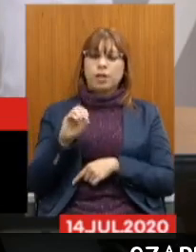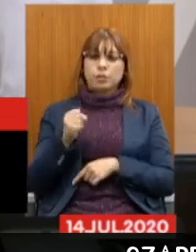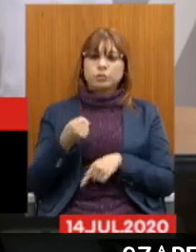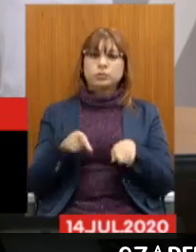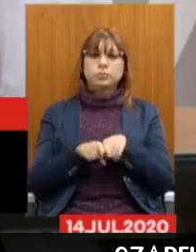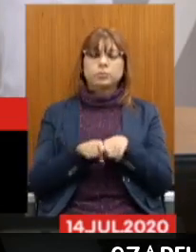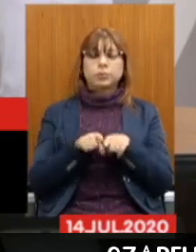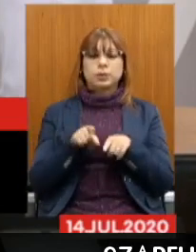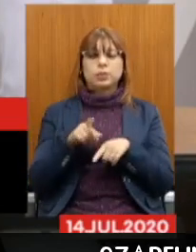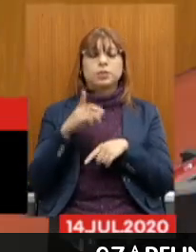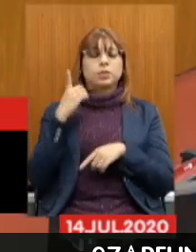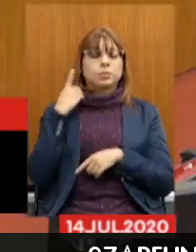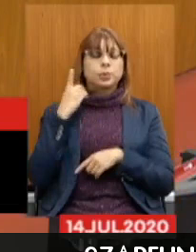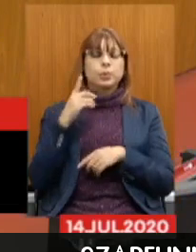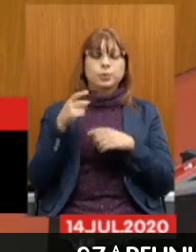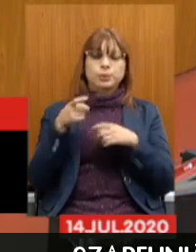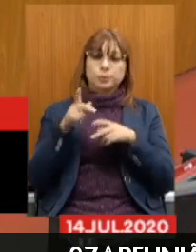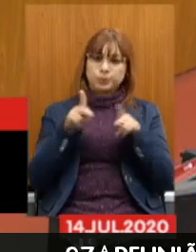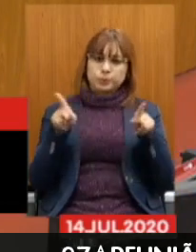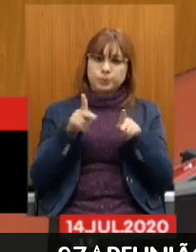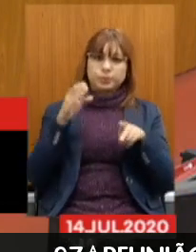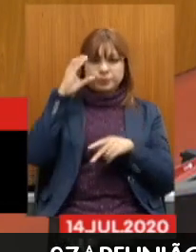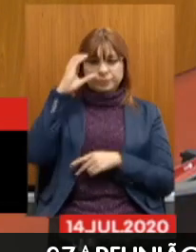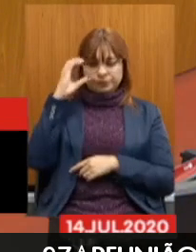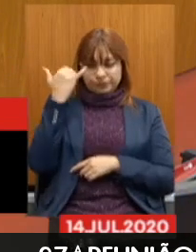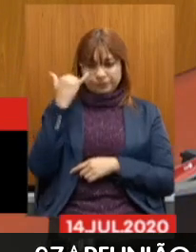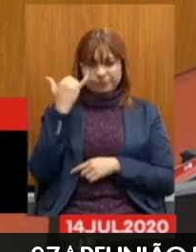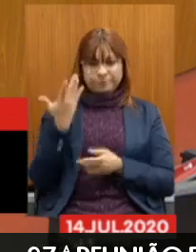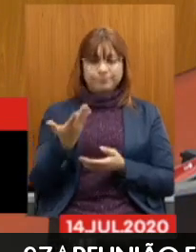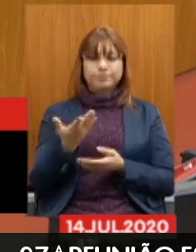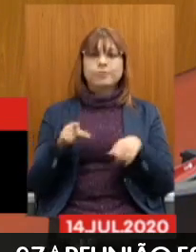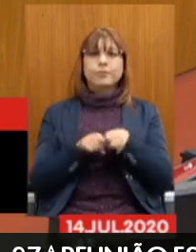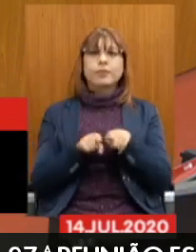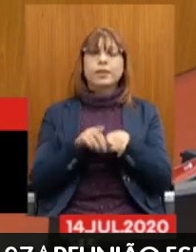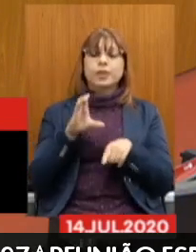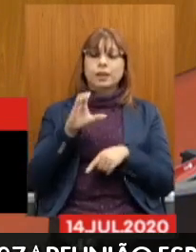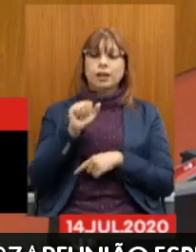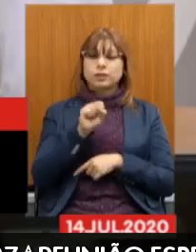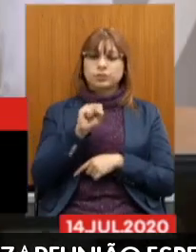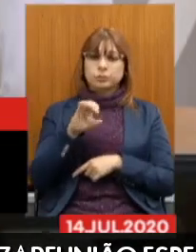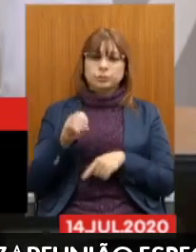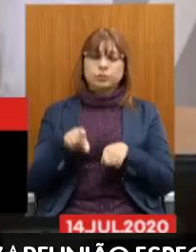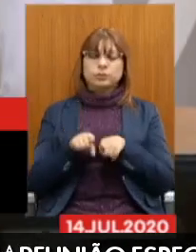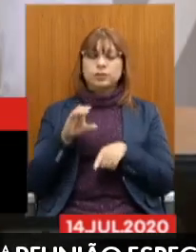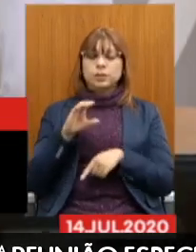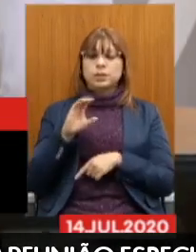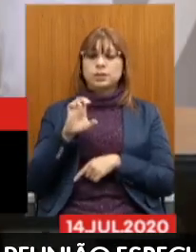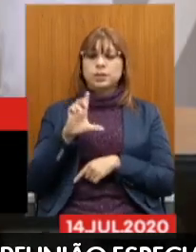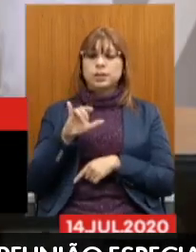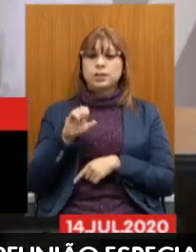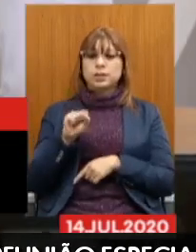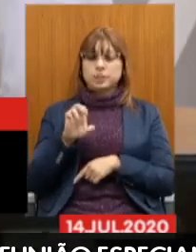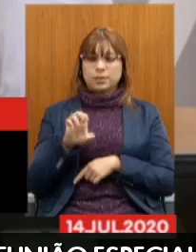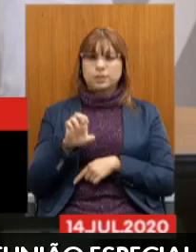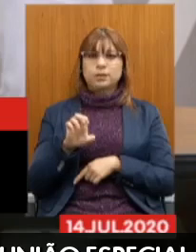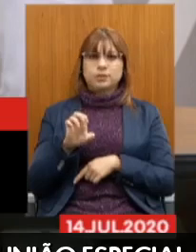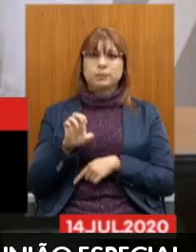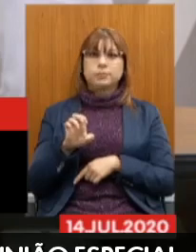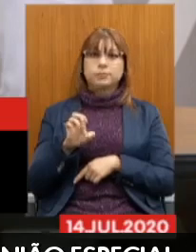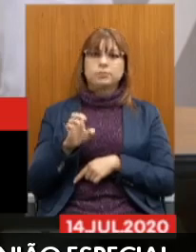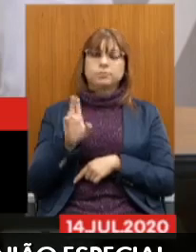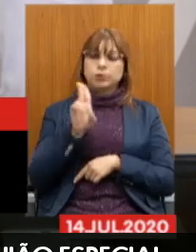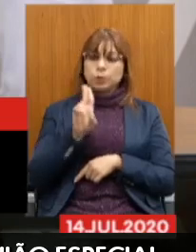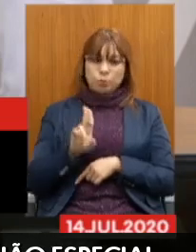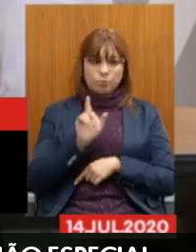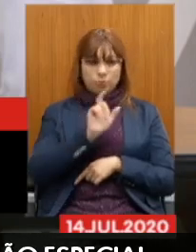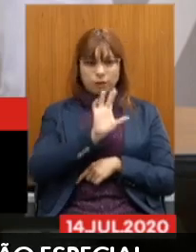deputado professor Pleiton, e também a deputado Cássio Soares e deputado Celise Laviola, em nome dos quais